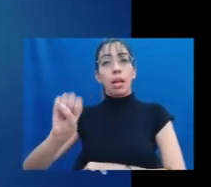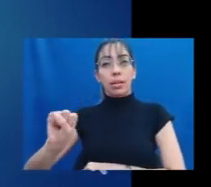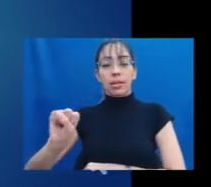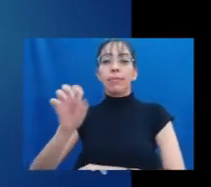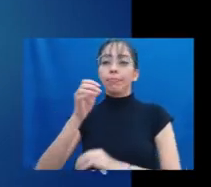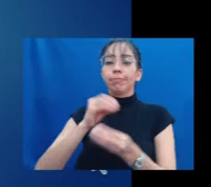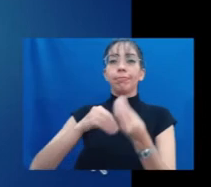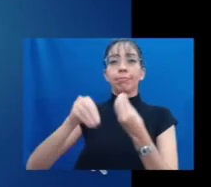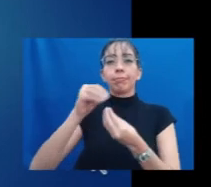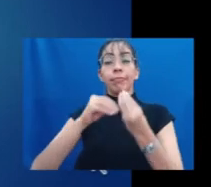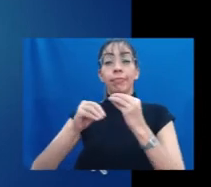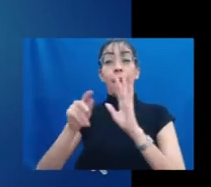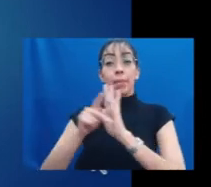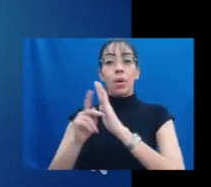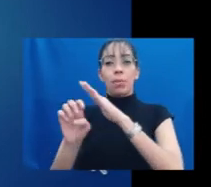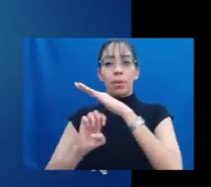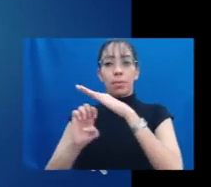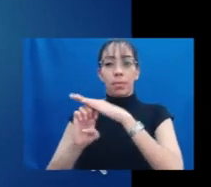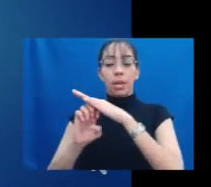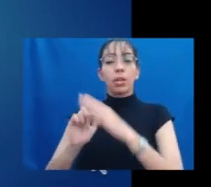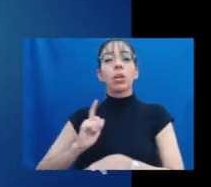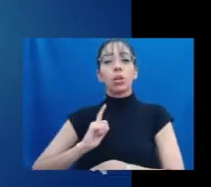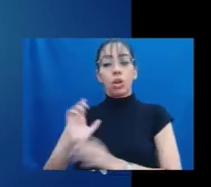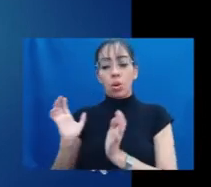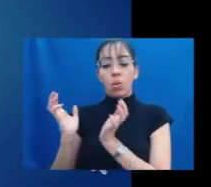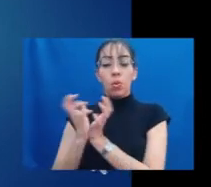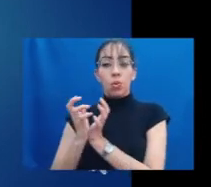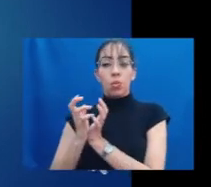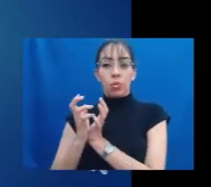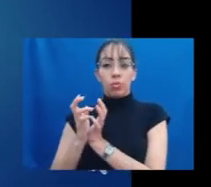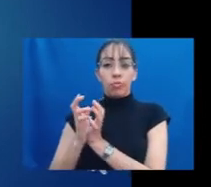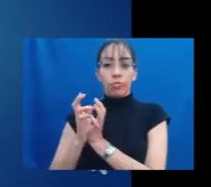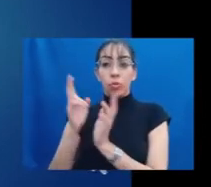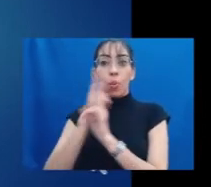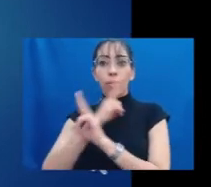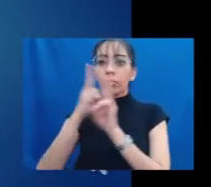acabou resultando nessas explosões. A própria empresa ela já